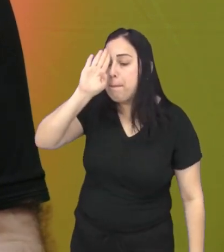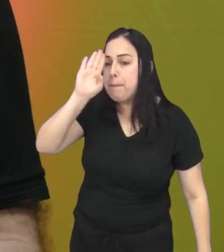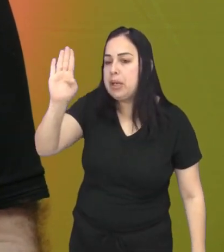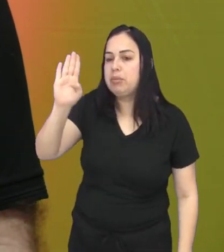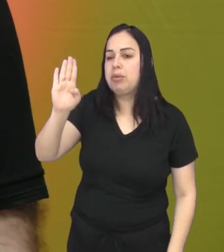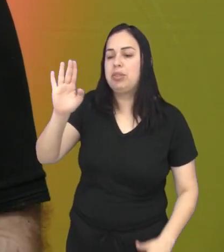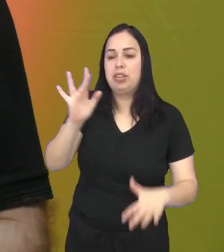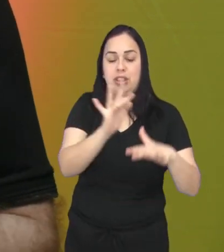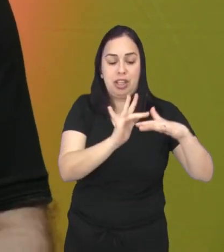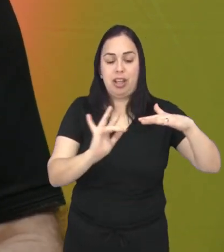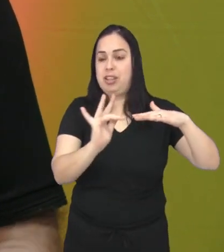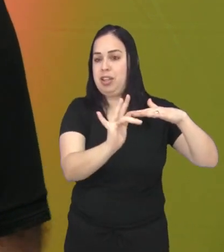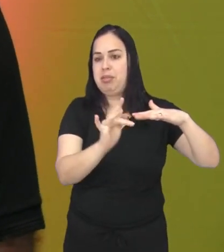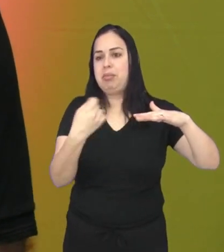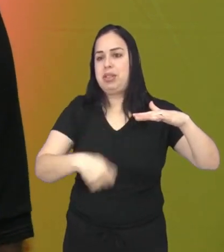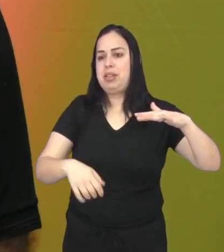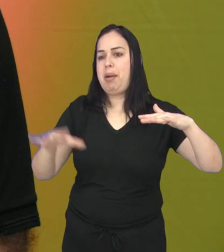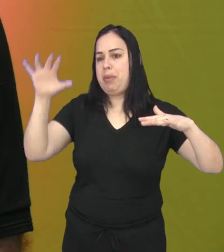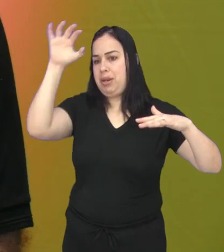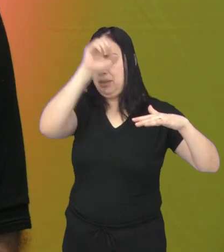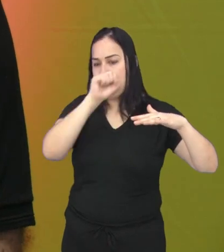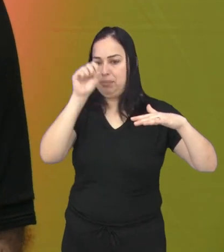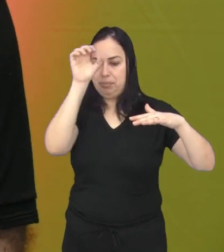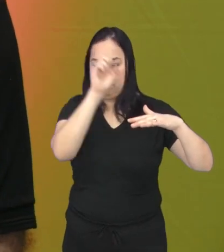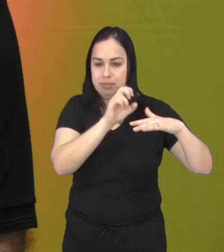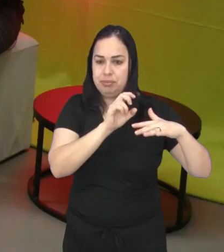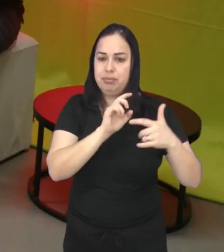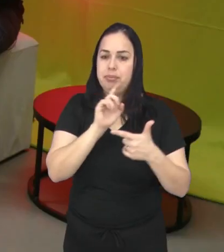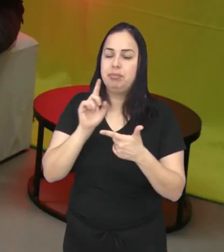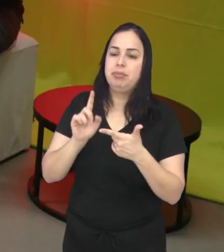Hoje em dia eu acho que é primordial você entender de redes sociais.